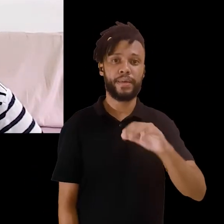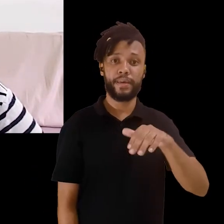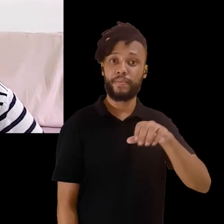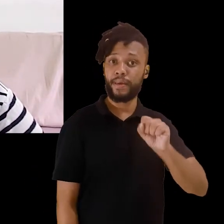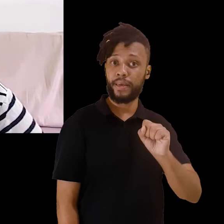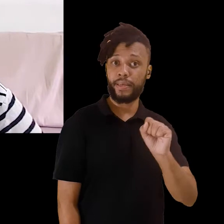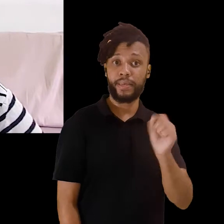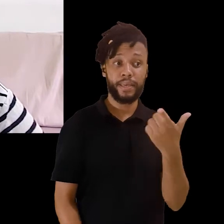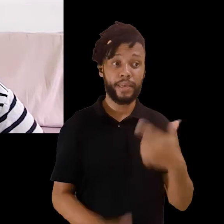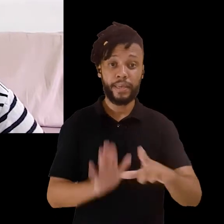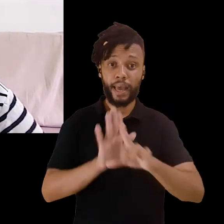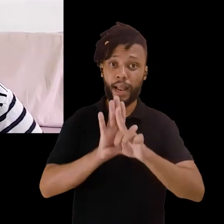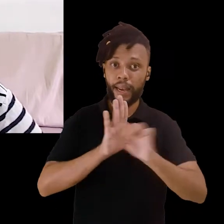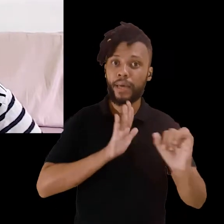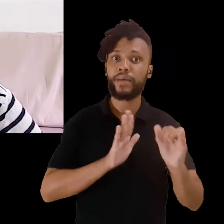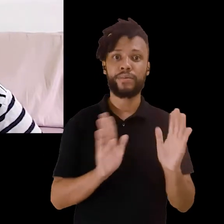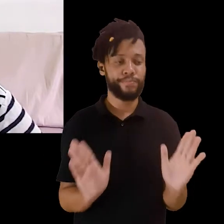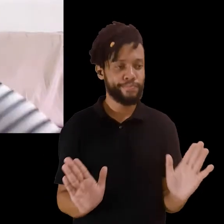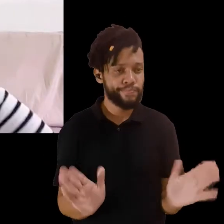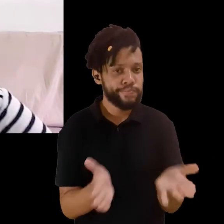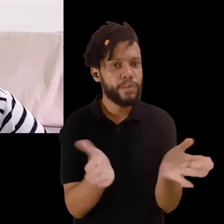pelo Estado do Rio de Janeiro.